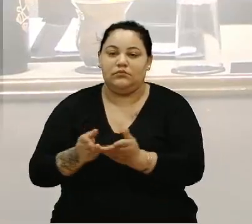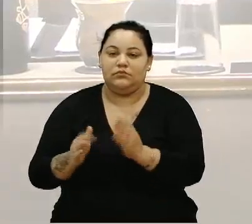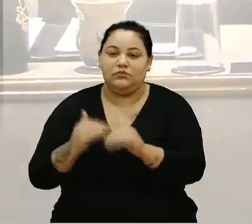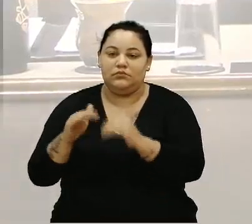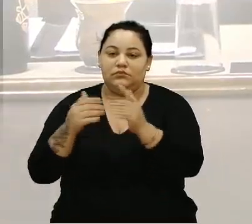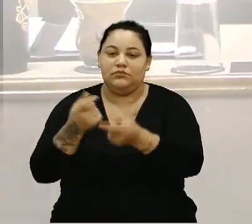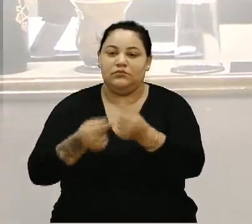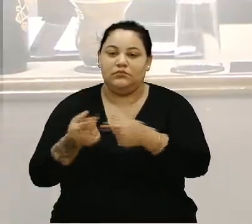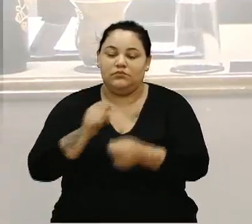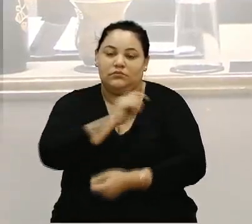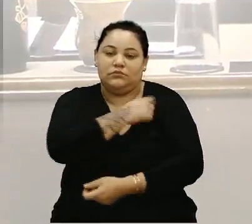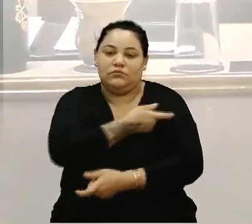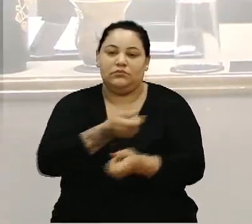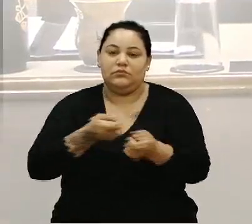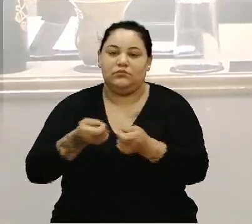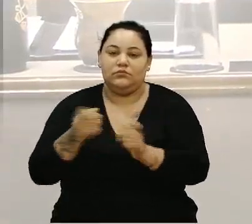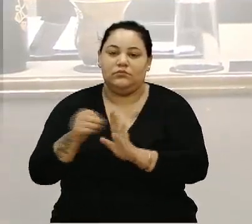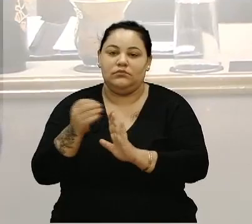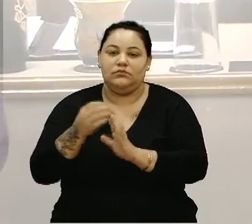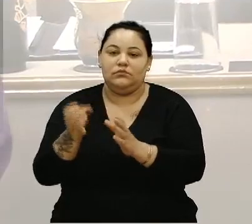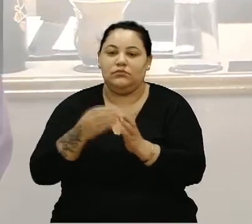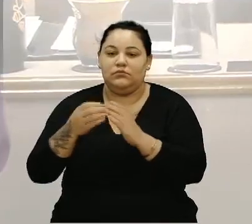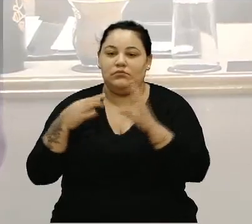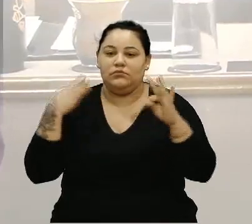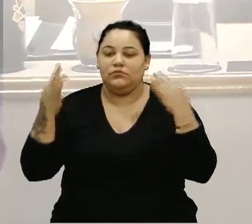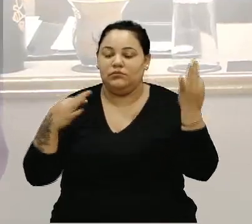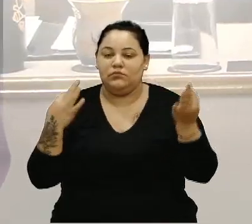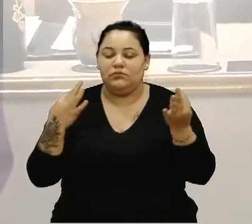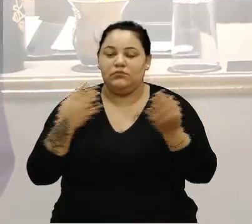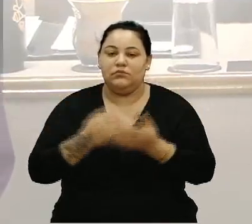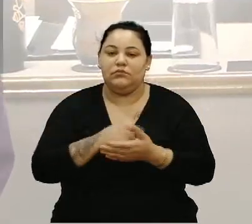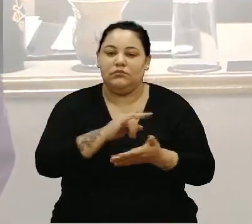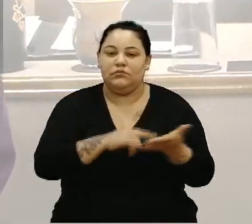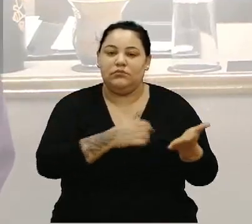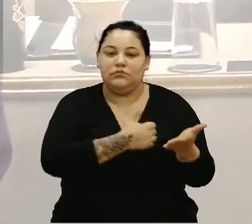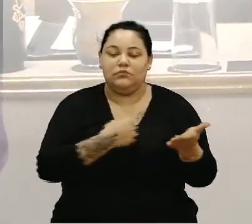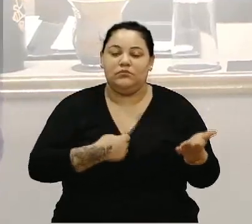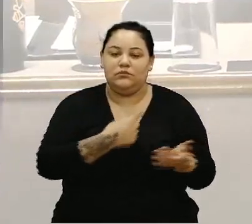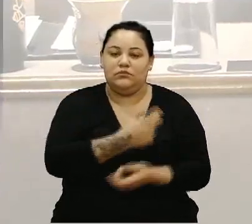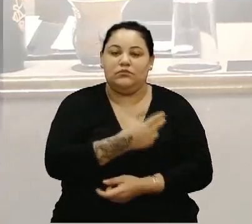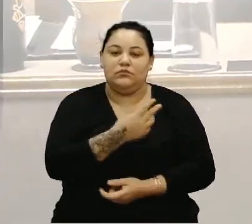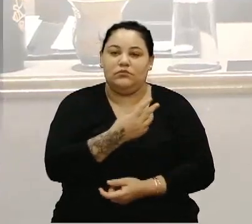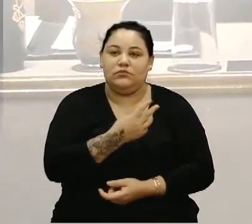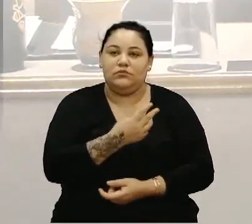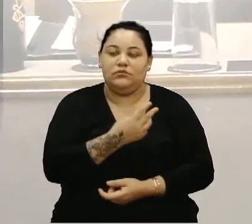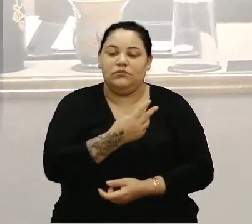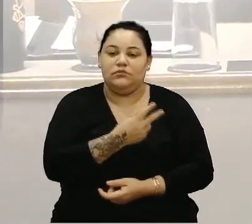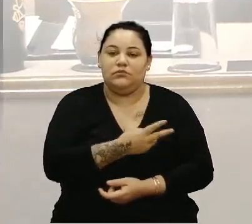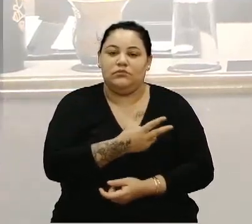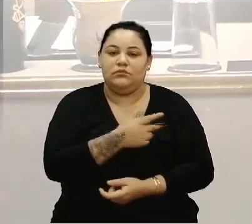Econômico, Fiscalização, Controle Orçamentário e Turismo, parecer número